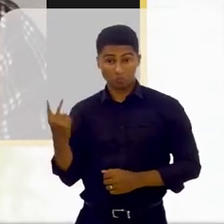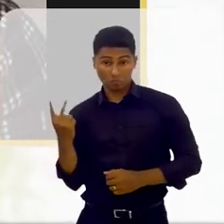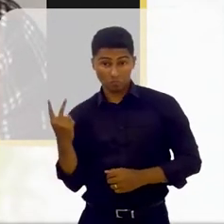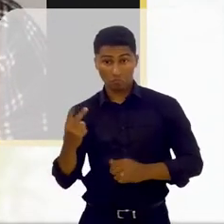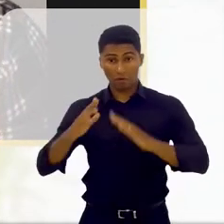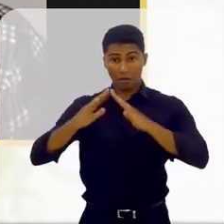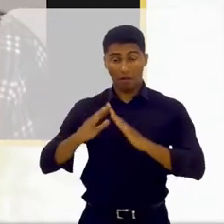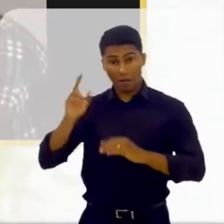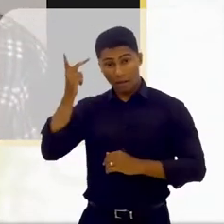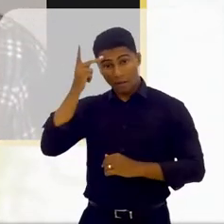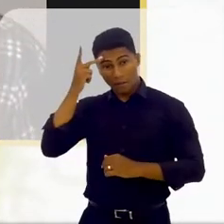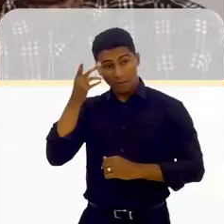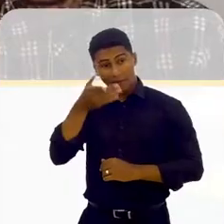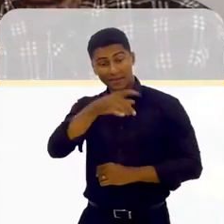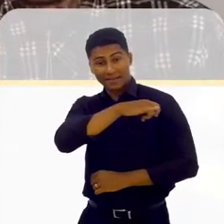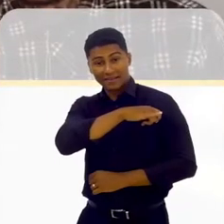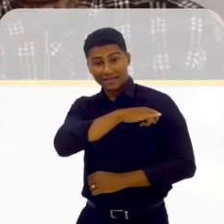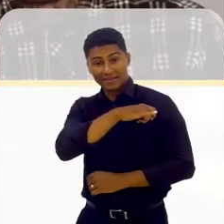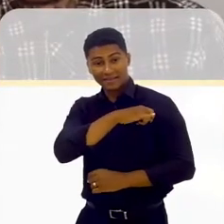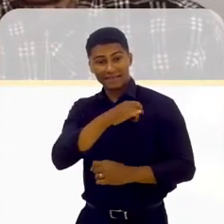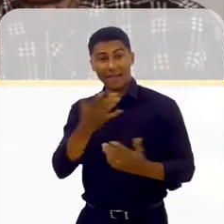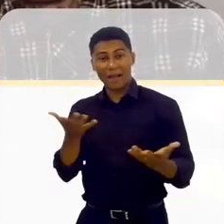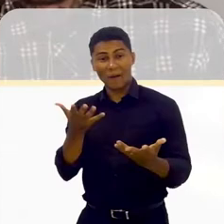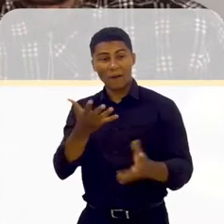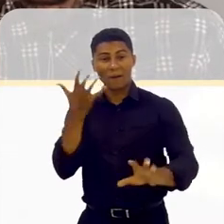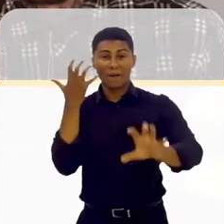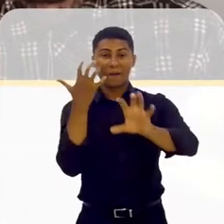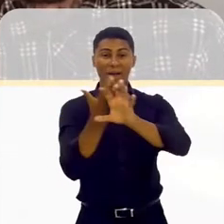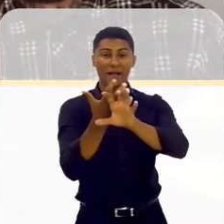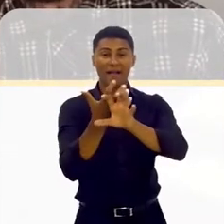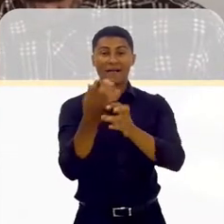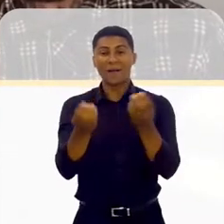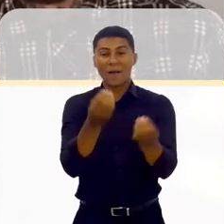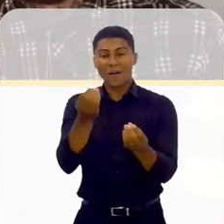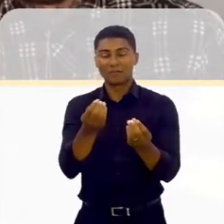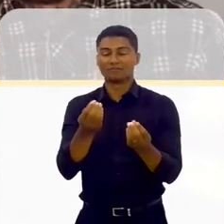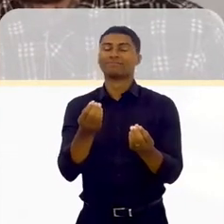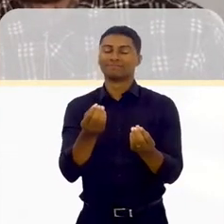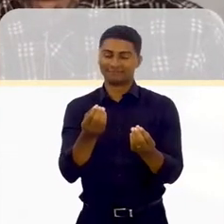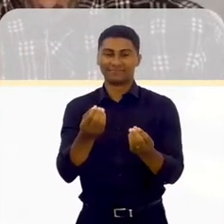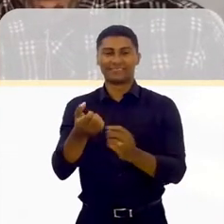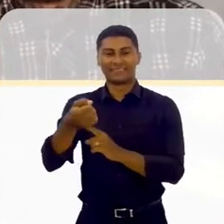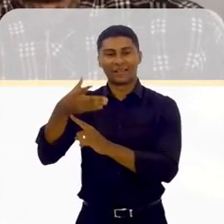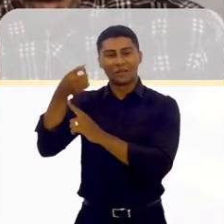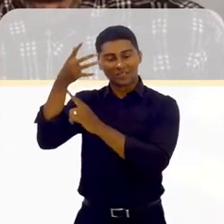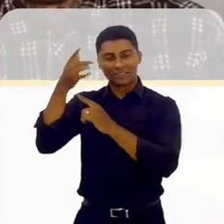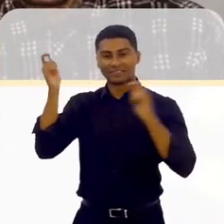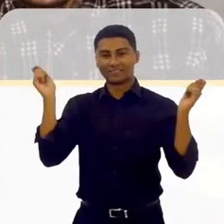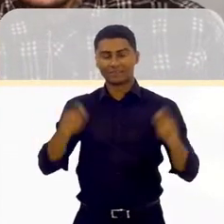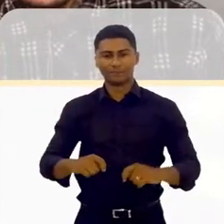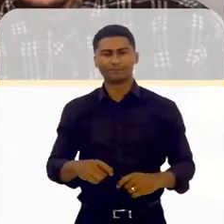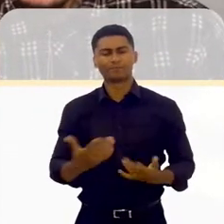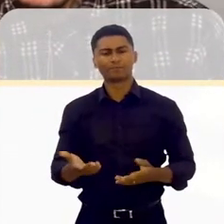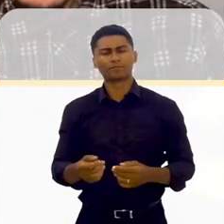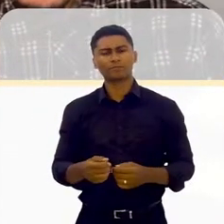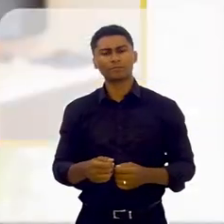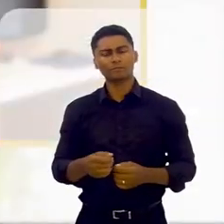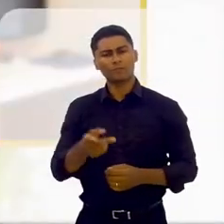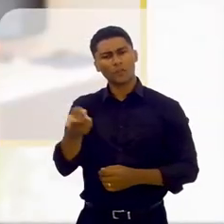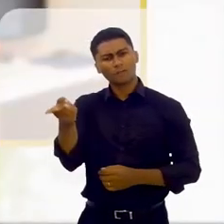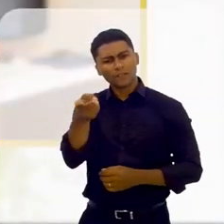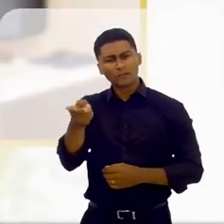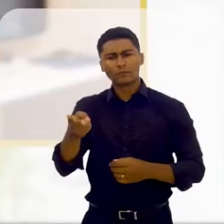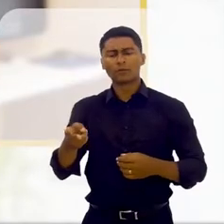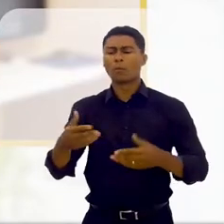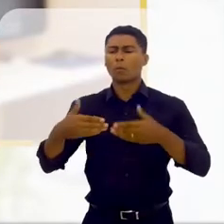Paulo e Conexão RJ. Graças à tecnologia. E vocês deram os primeiros passos